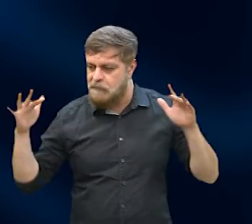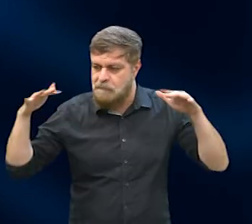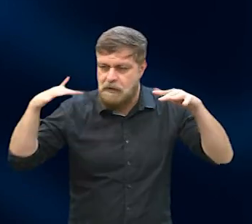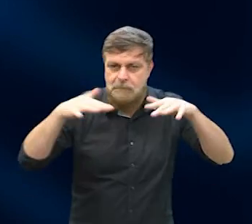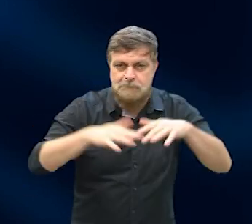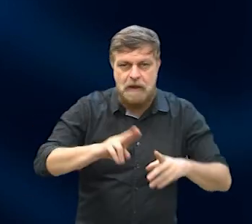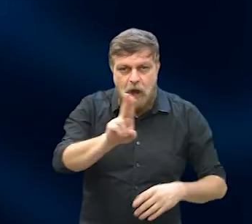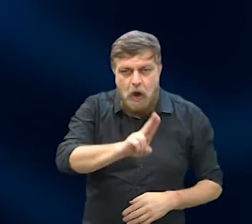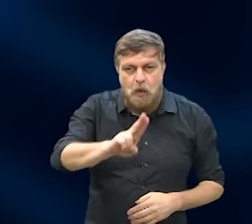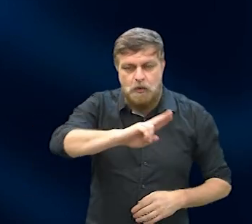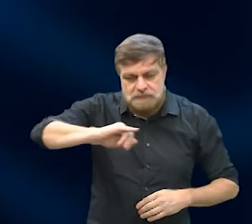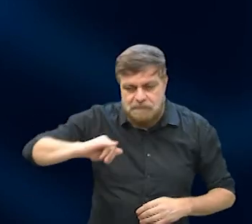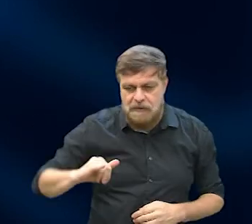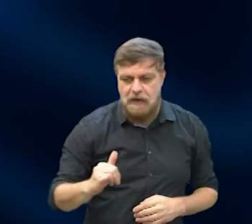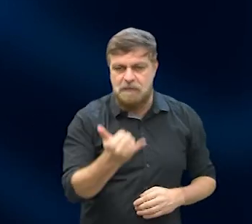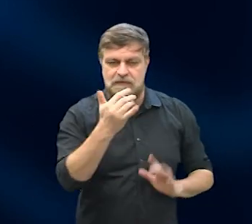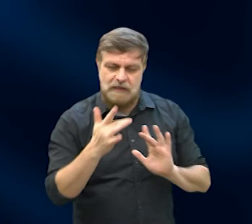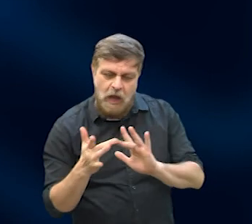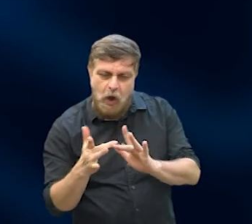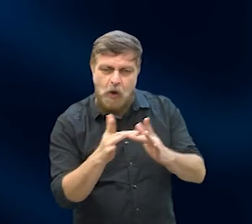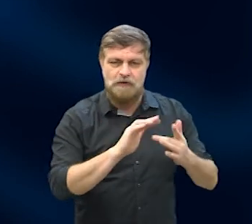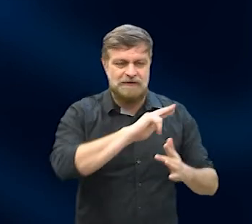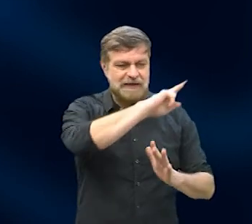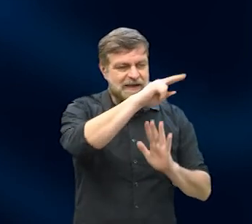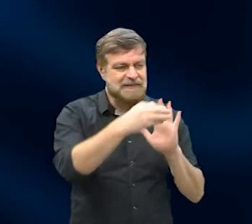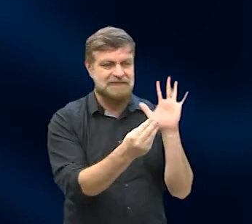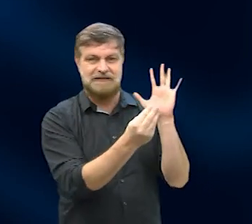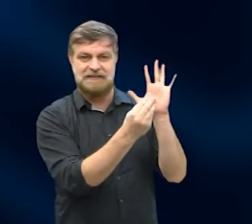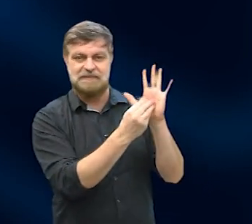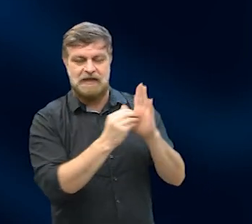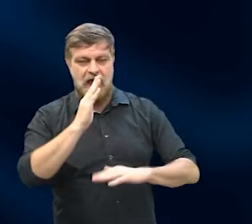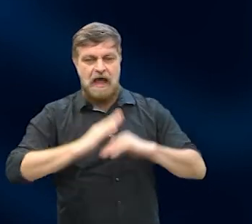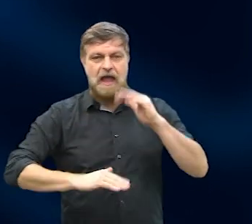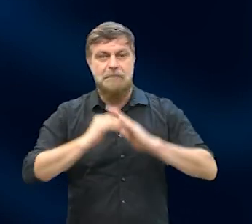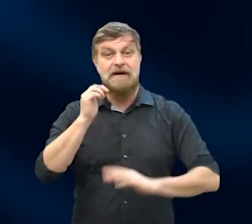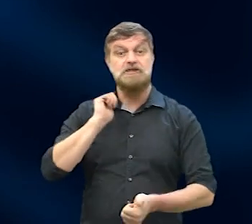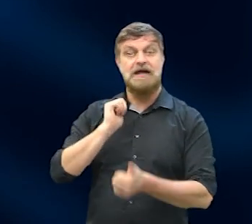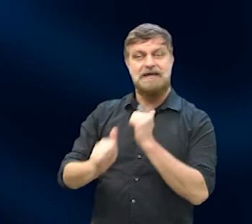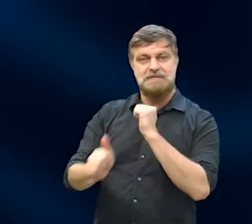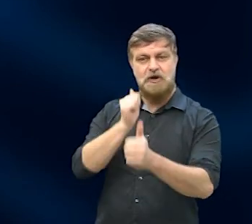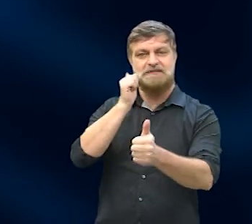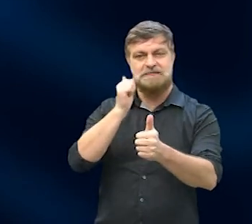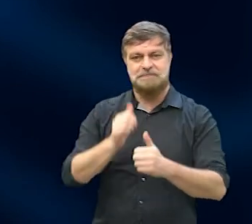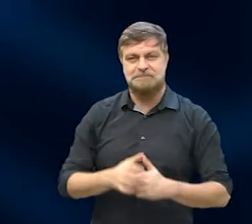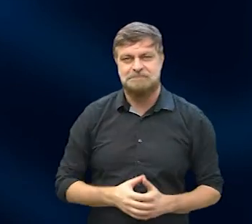Ouro Verde que utilizam o local para lazer e contato com a natureza e prática de esportes